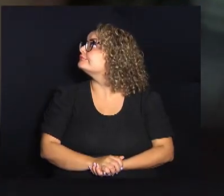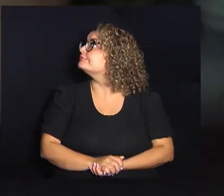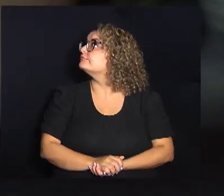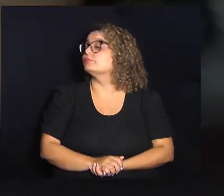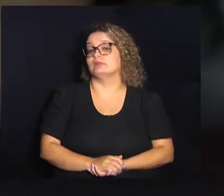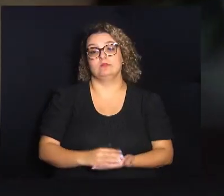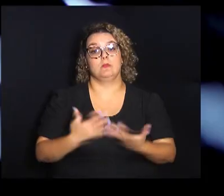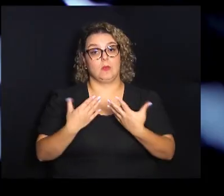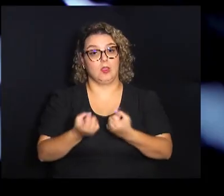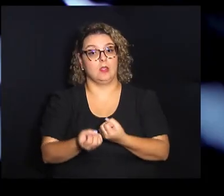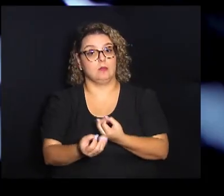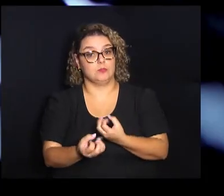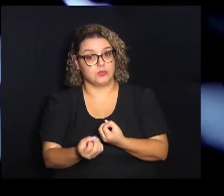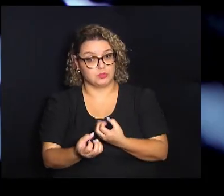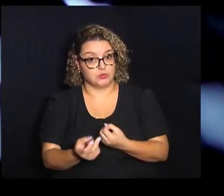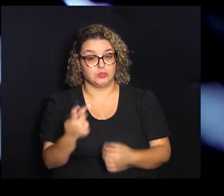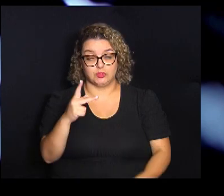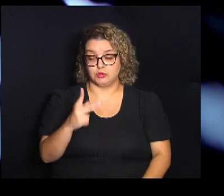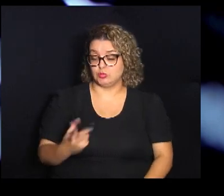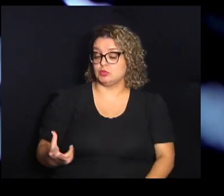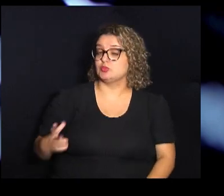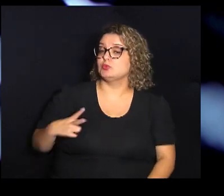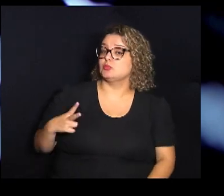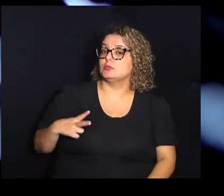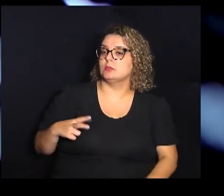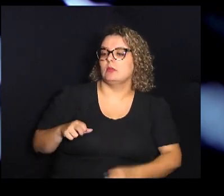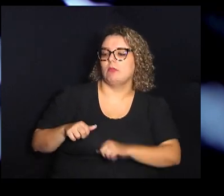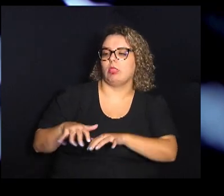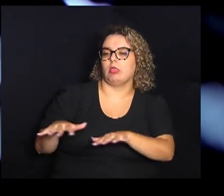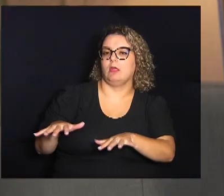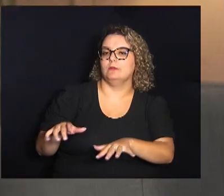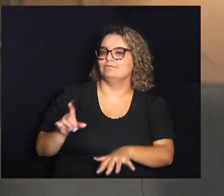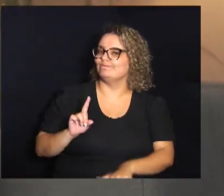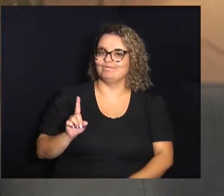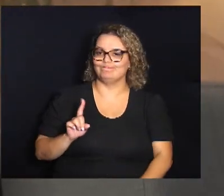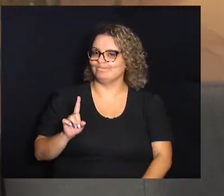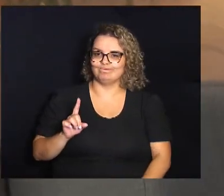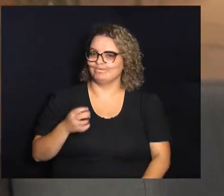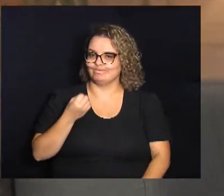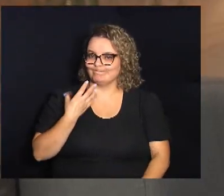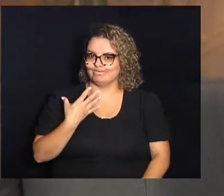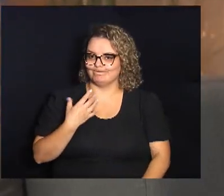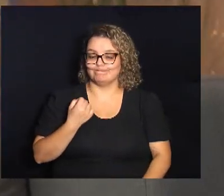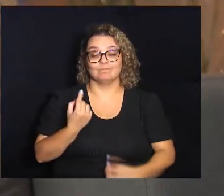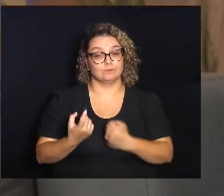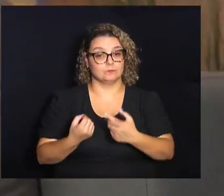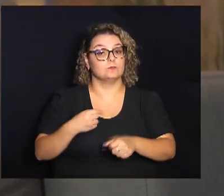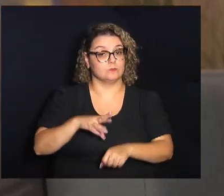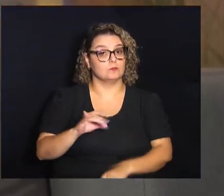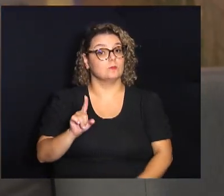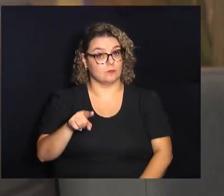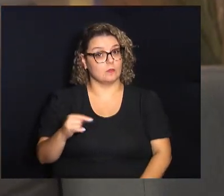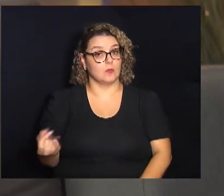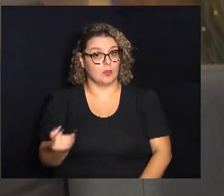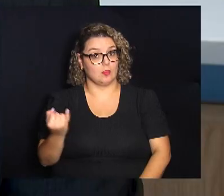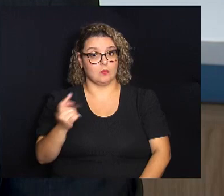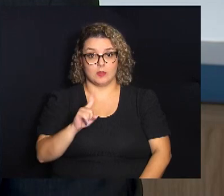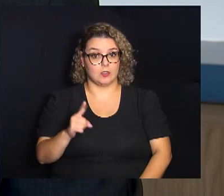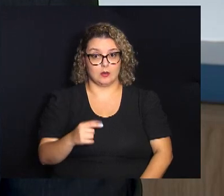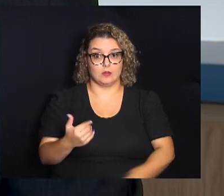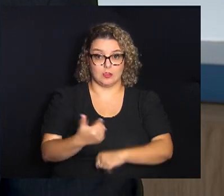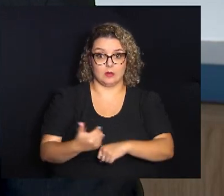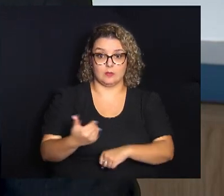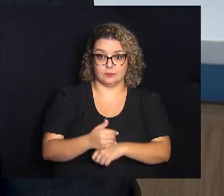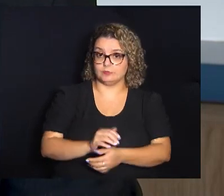Receber a informação de que seus dados pessoais vazaram não é nada legal. Por isso, algumas dicas são importantes para não cair no golpe. A primeira